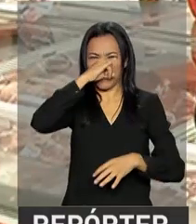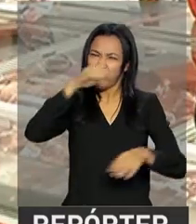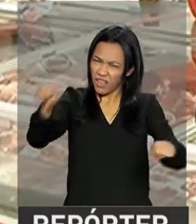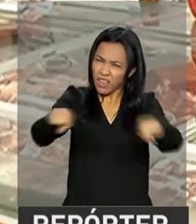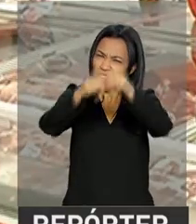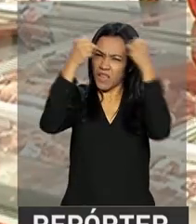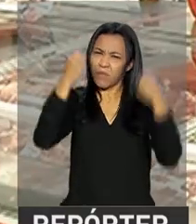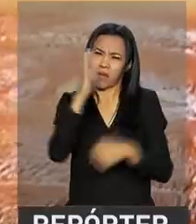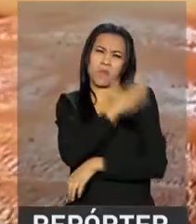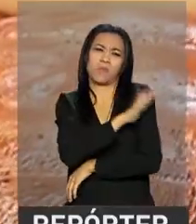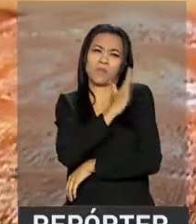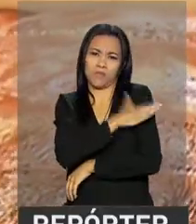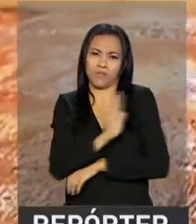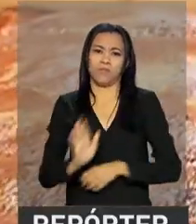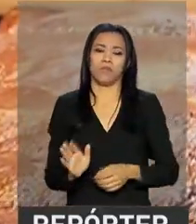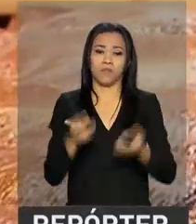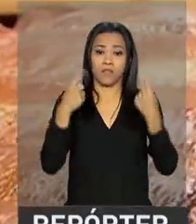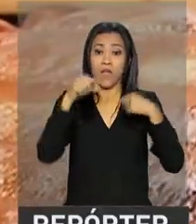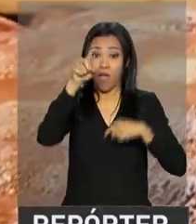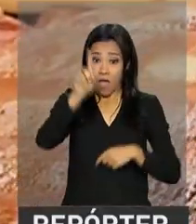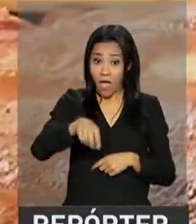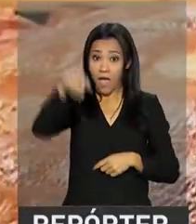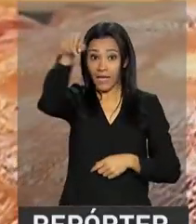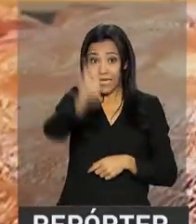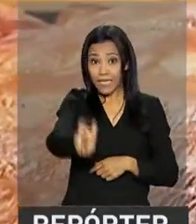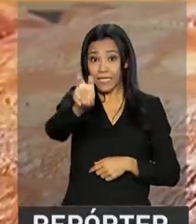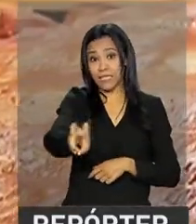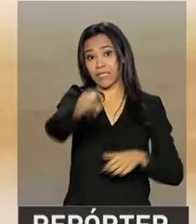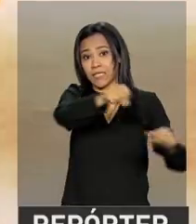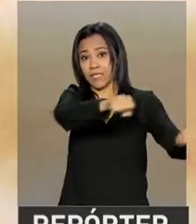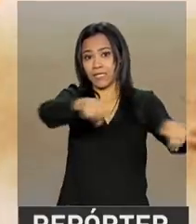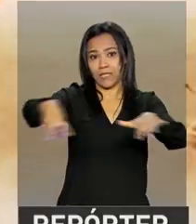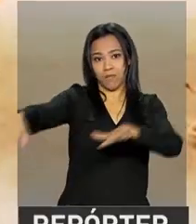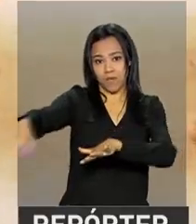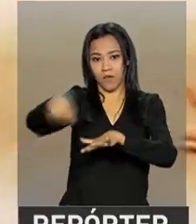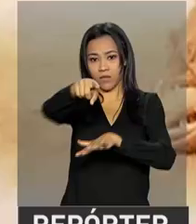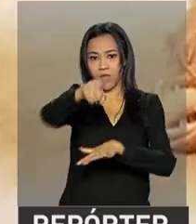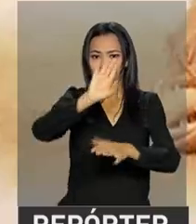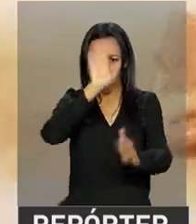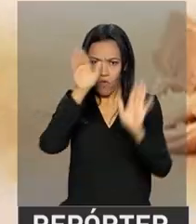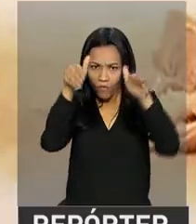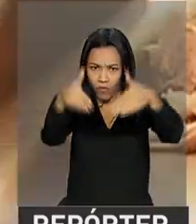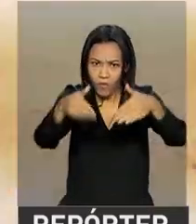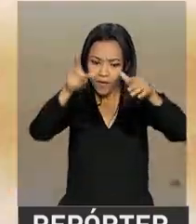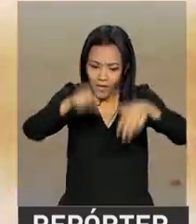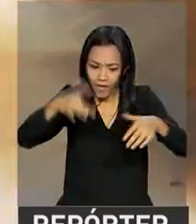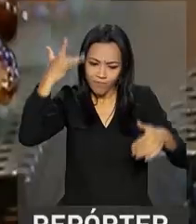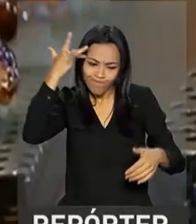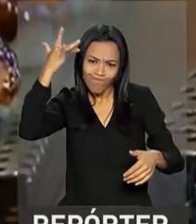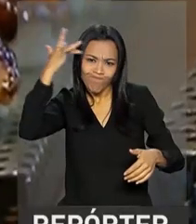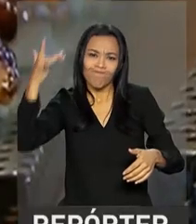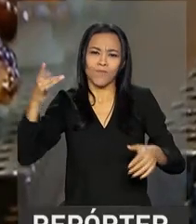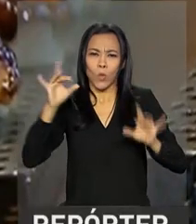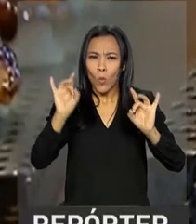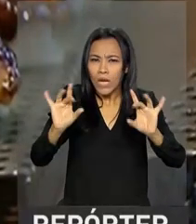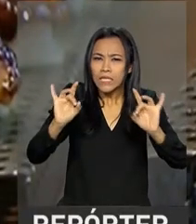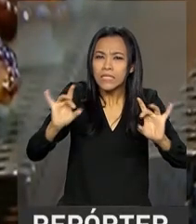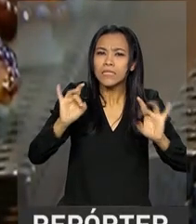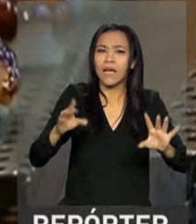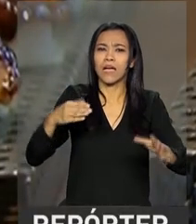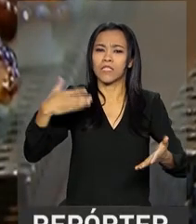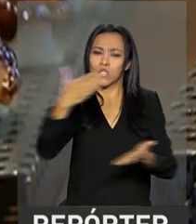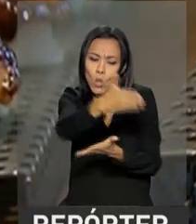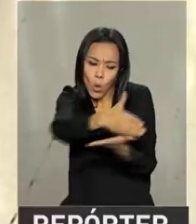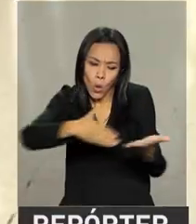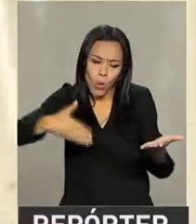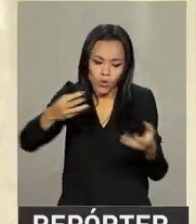consumidores esta é a 5ª semana nacional da carne suína eo foco é destacar a qualidade e dar mais visibilidade aos cortes e